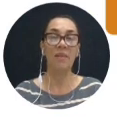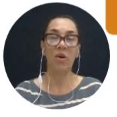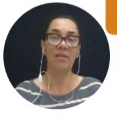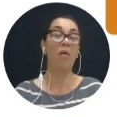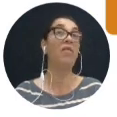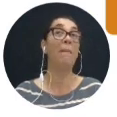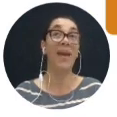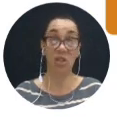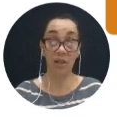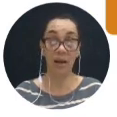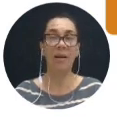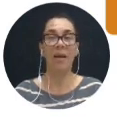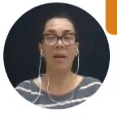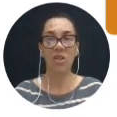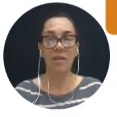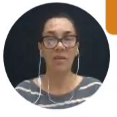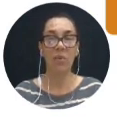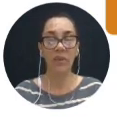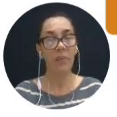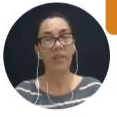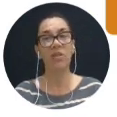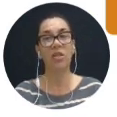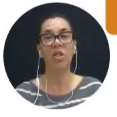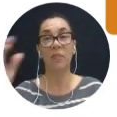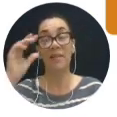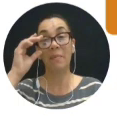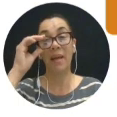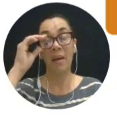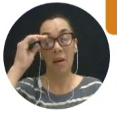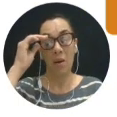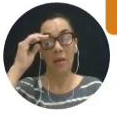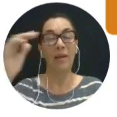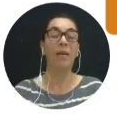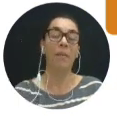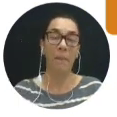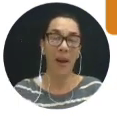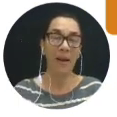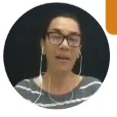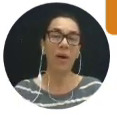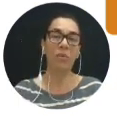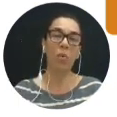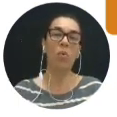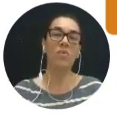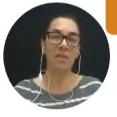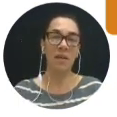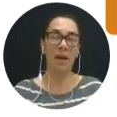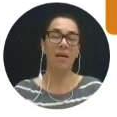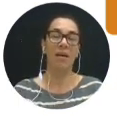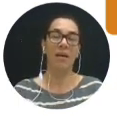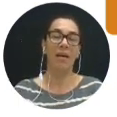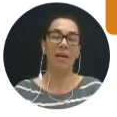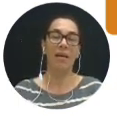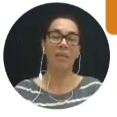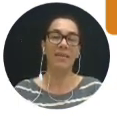atingir a hipótese alfabética. Eu acho que isso é muito importante da gente perceber que para que o aluno consiga